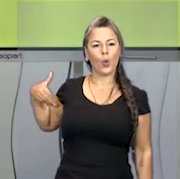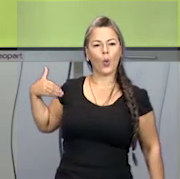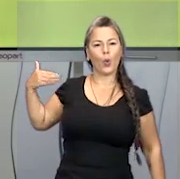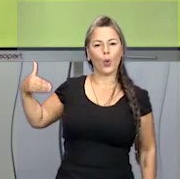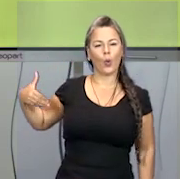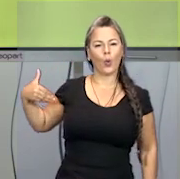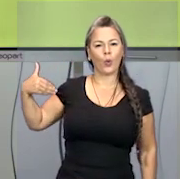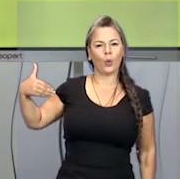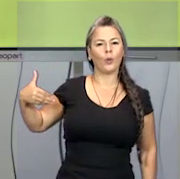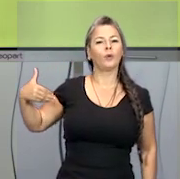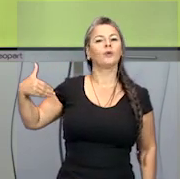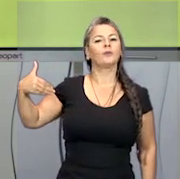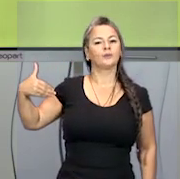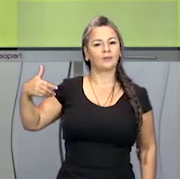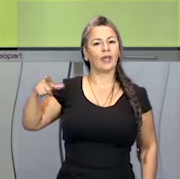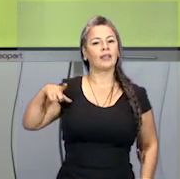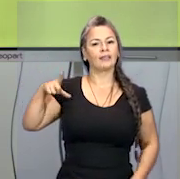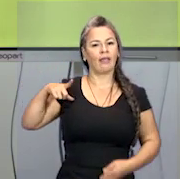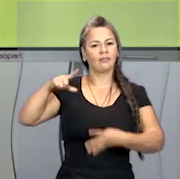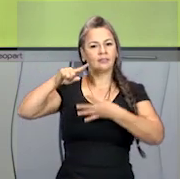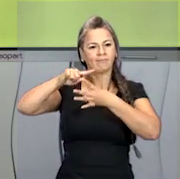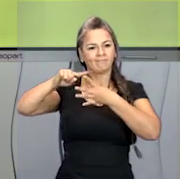4 bases.